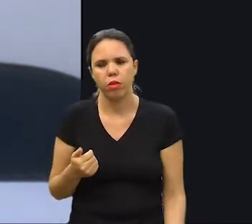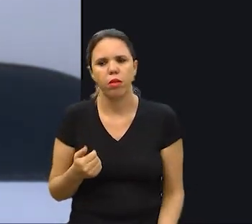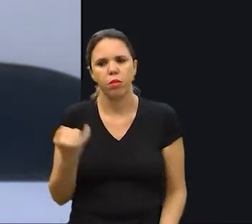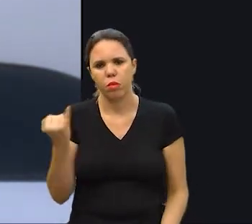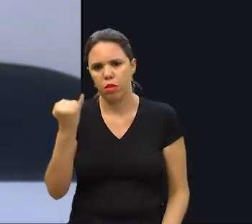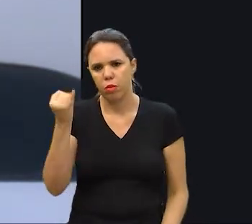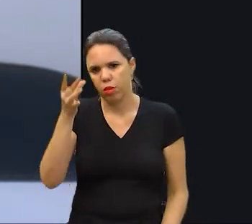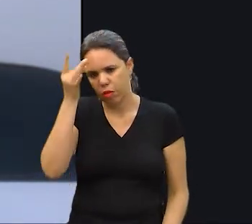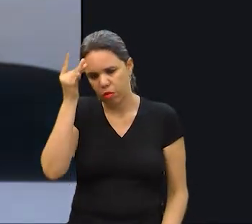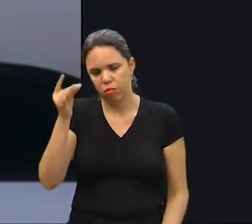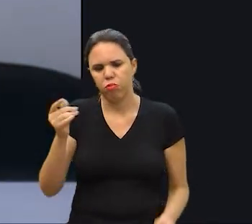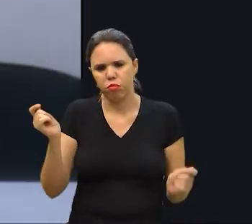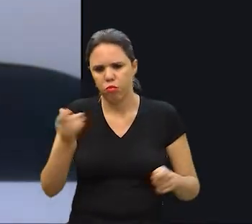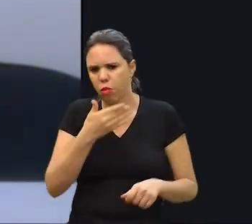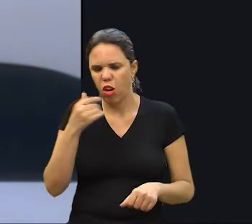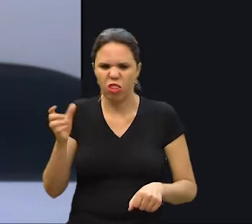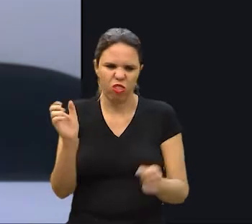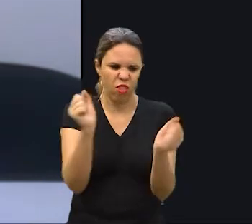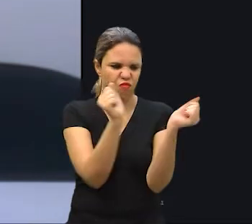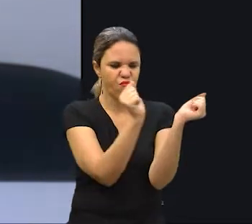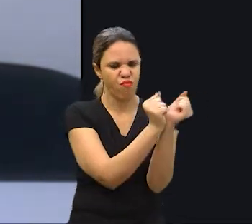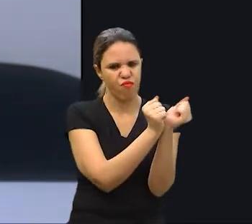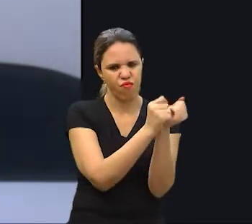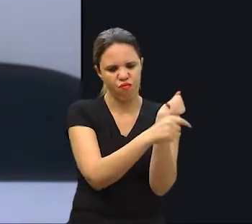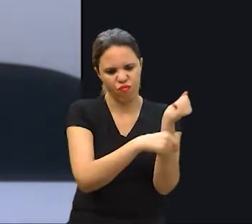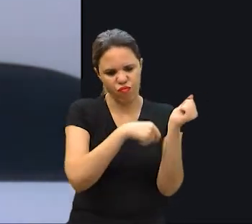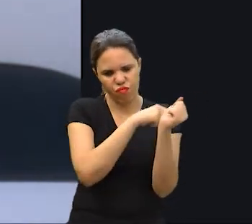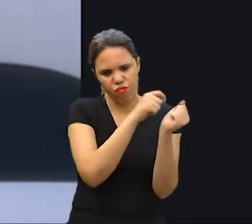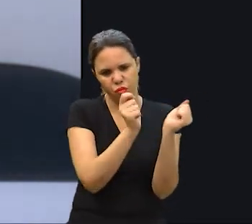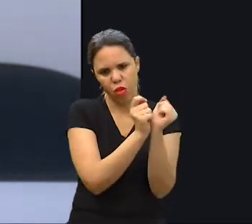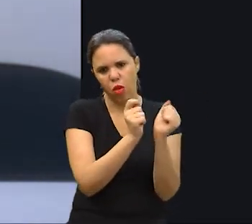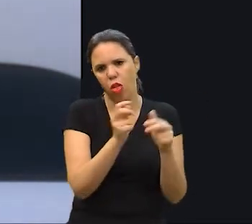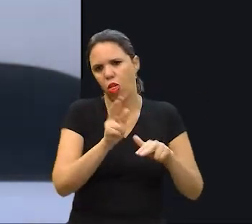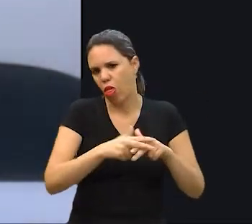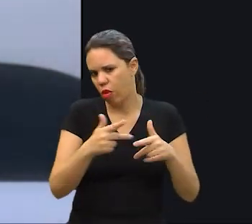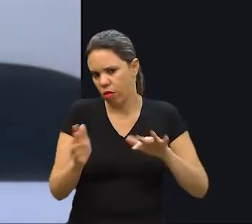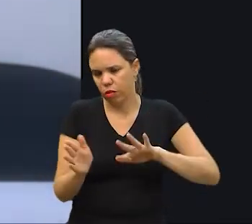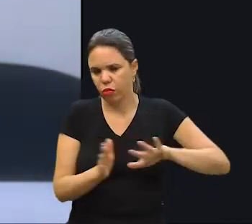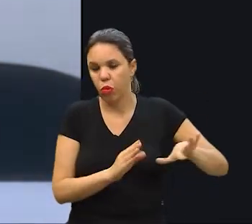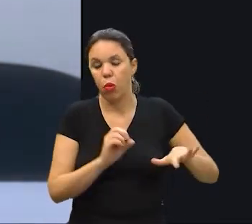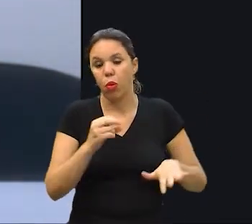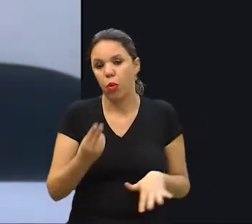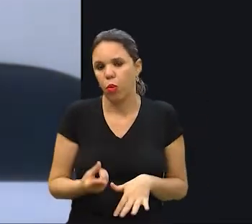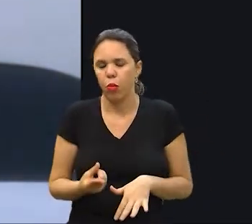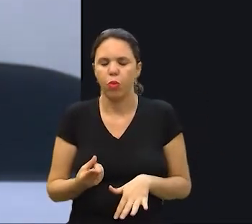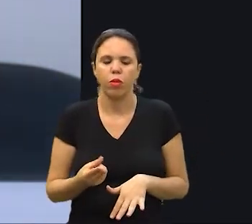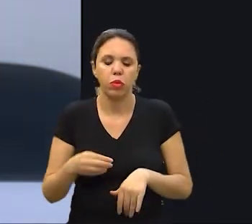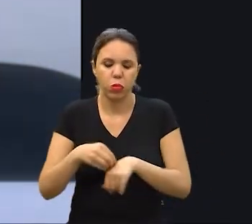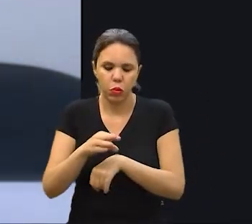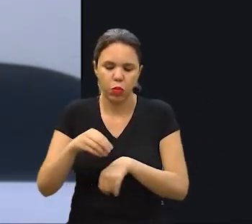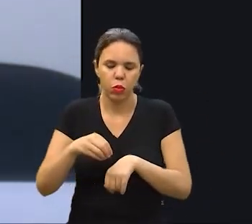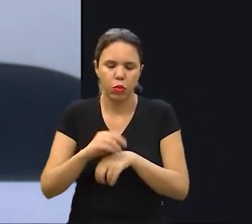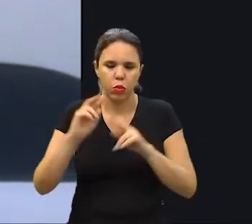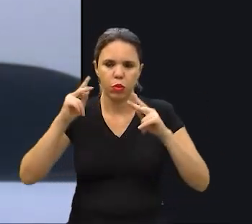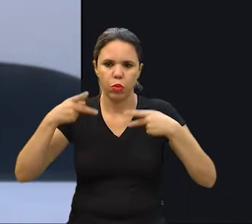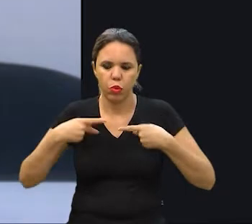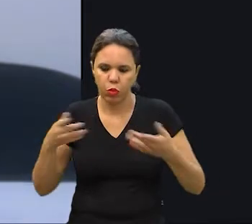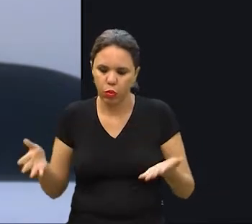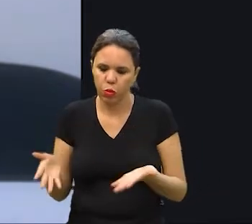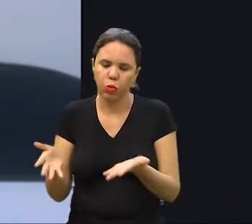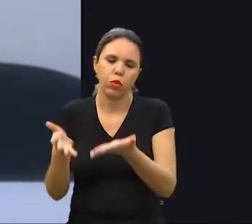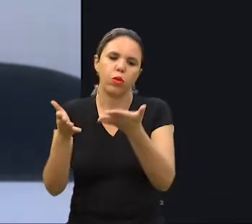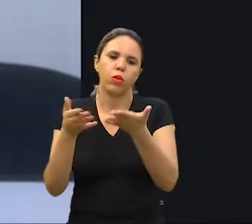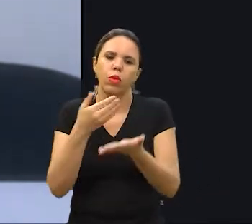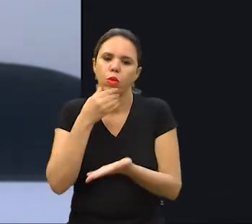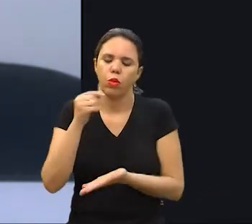tornozeleira eletrônica, muito mais potente de qualquer outra atividade, porque traz o humano, traz